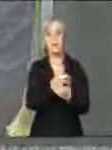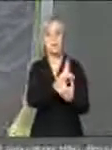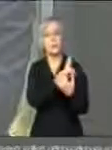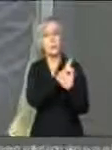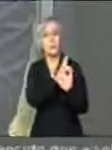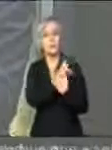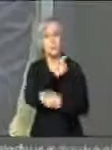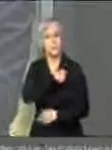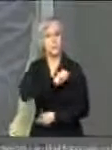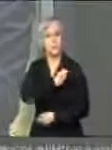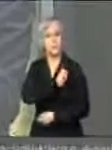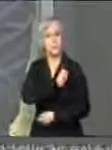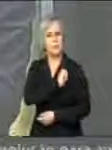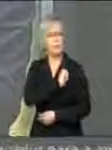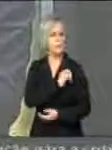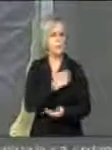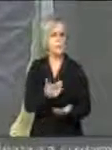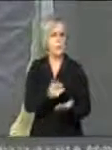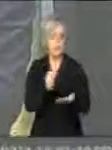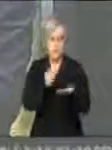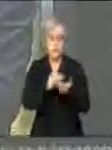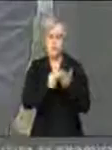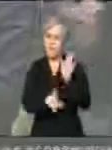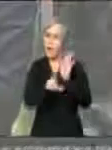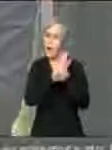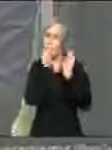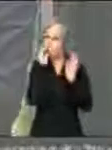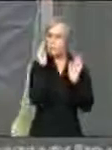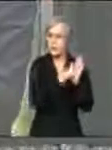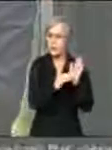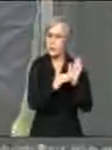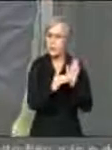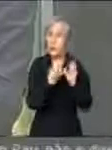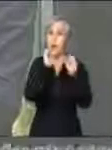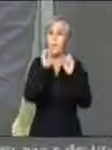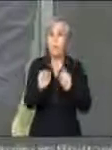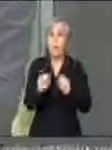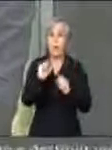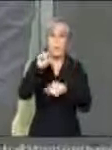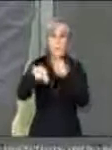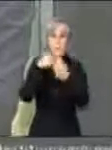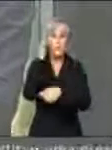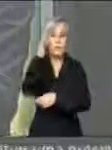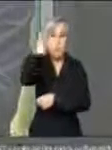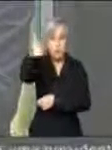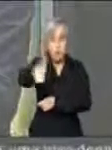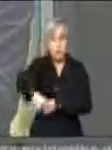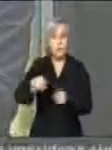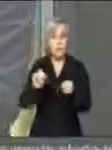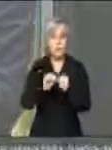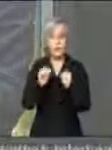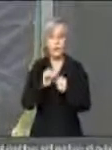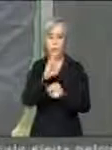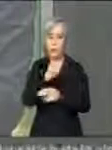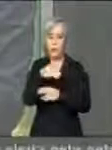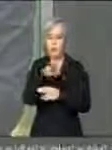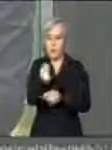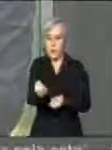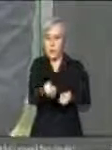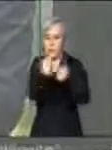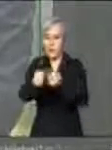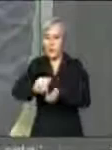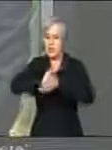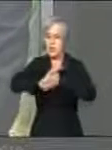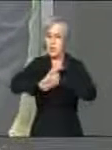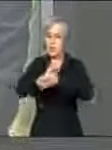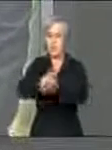na mesma irresponsabilidade e ilegalidade. Poderão novamente cometer crimes para enganar e prejudicar a